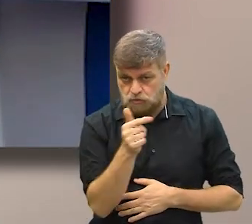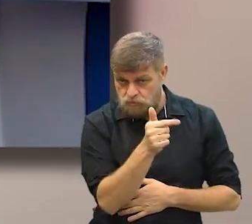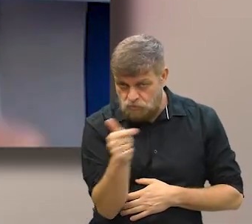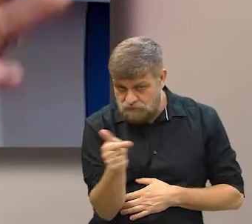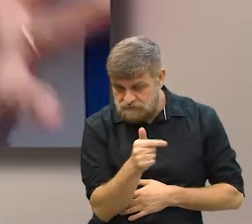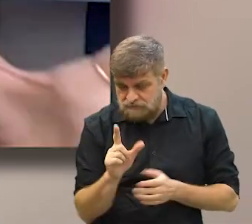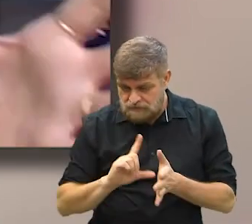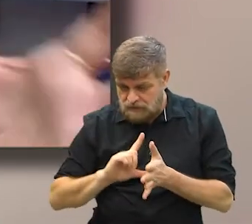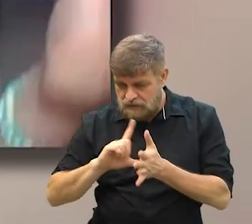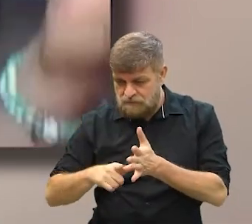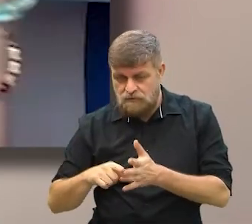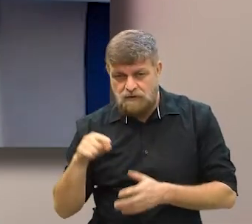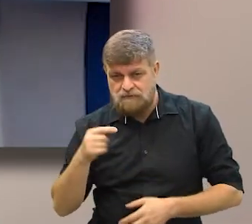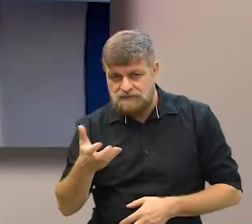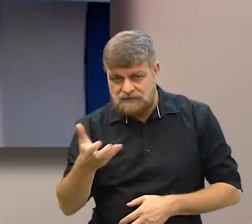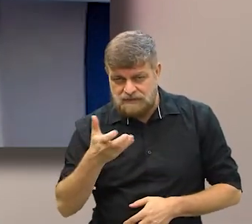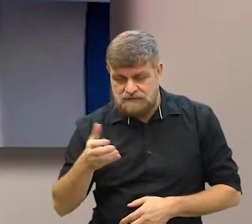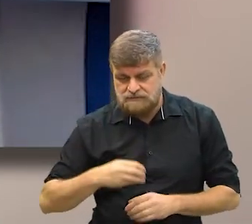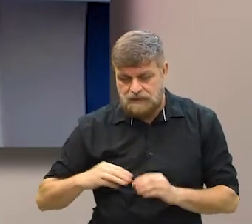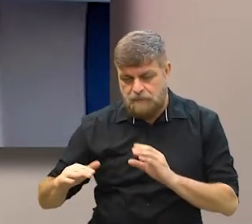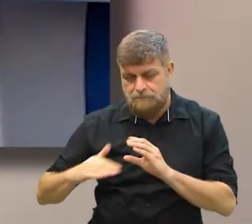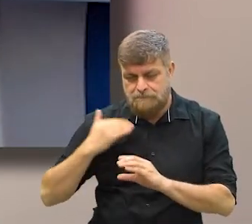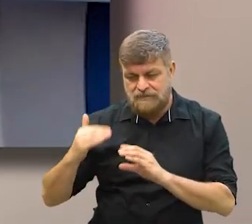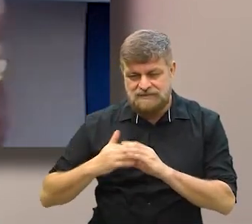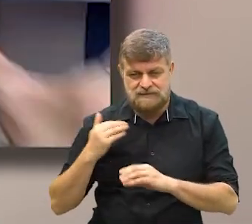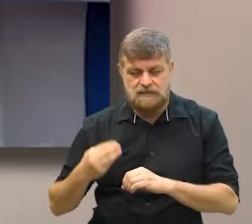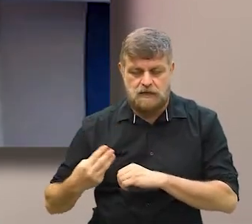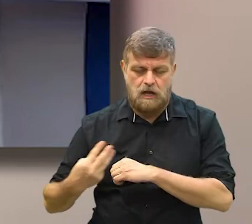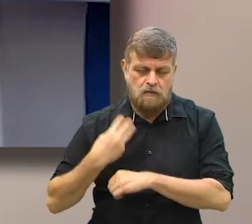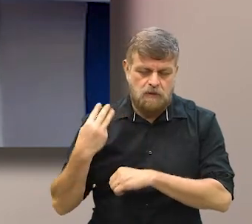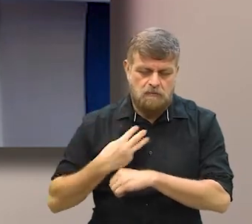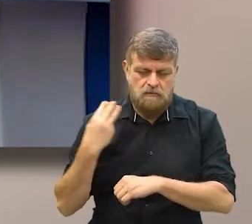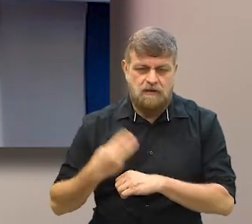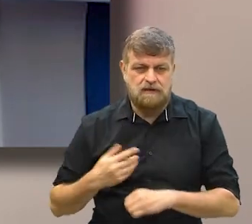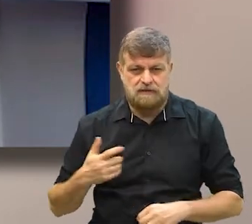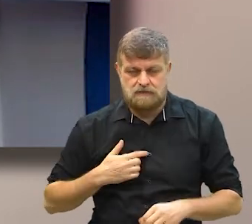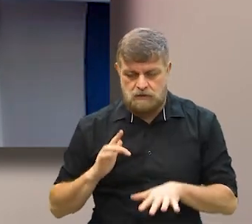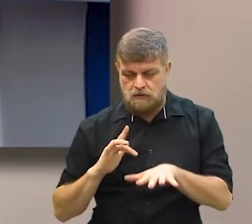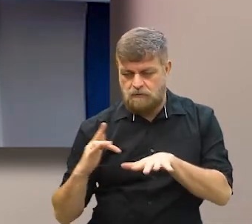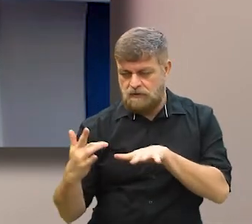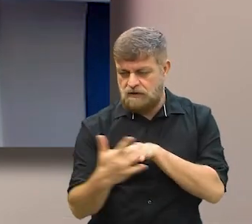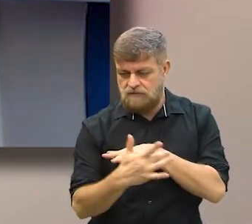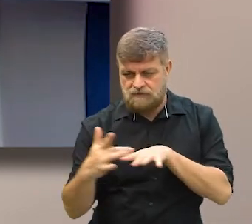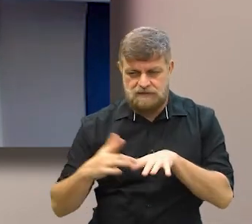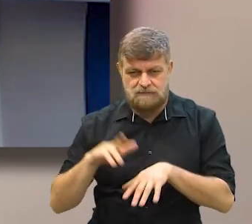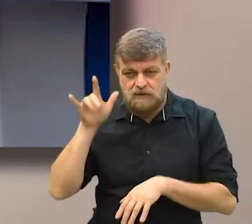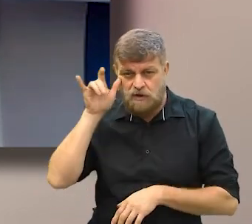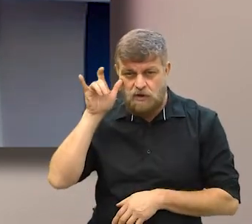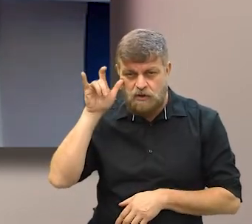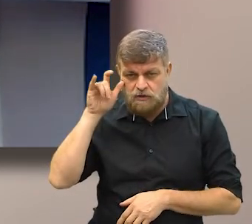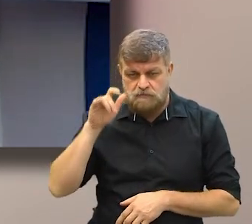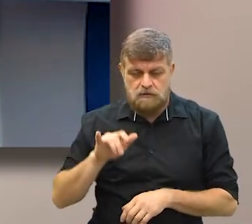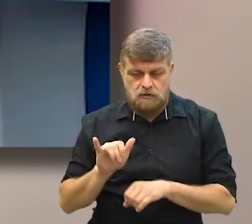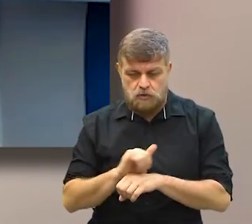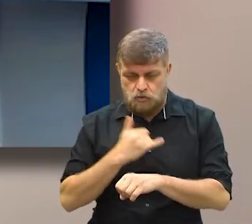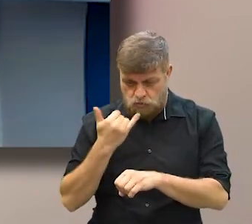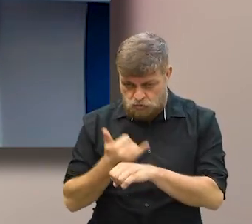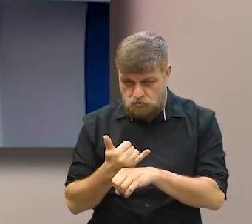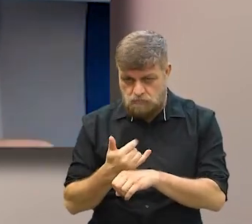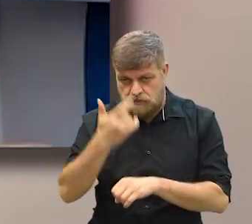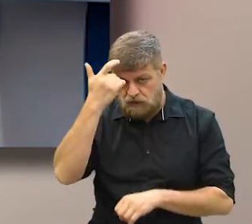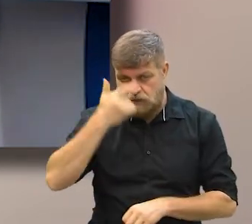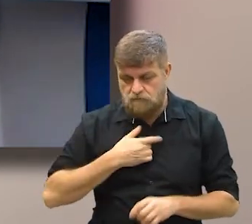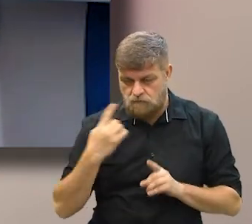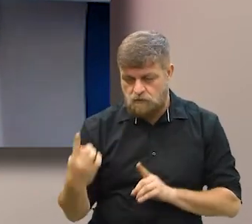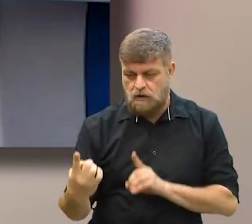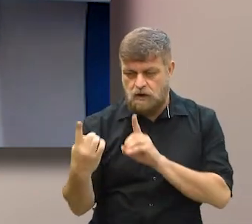semanas, se quiser me mandar uma mensagem, seja por e-mail, seja nos meus canais Instagram, no YouTube, eu